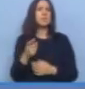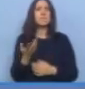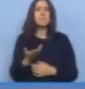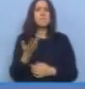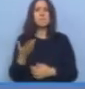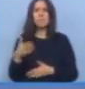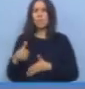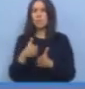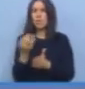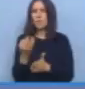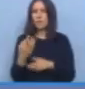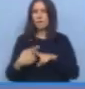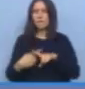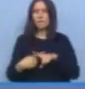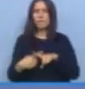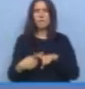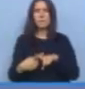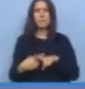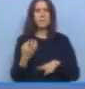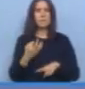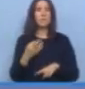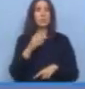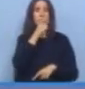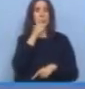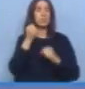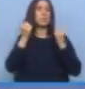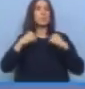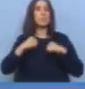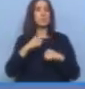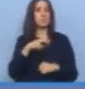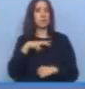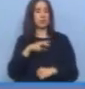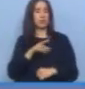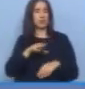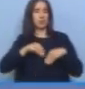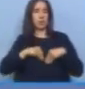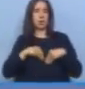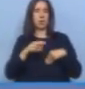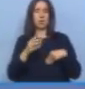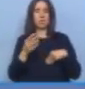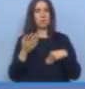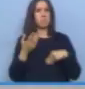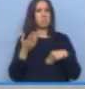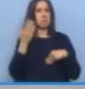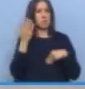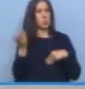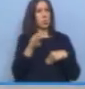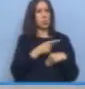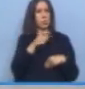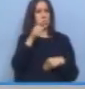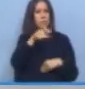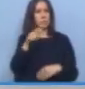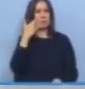Tem-se feito um caminho interessante, ainda pelos compromissos que Portugal assumiu, ainda há um número considerável de imigrantes